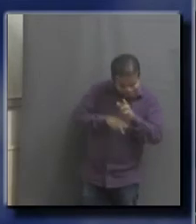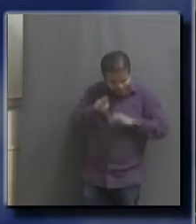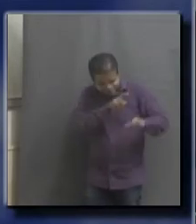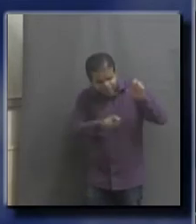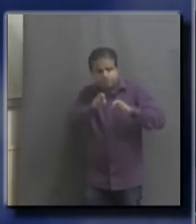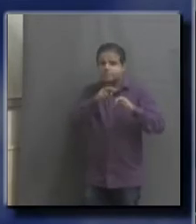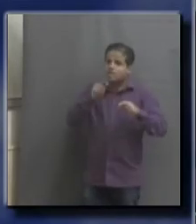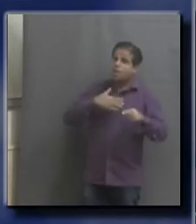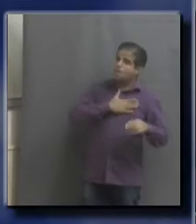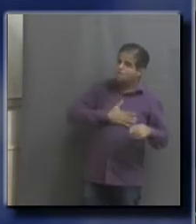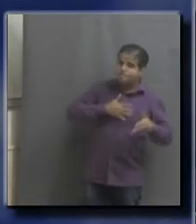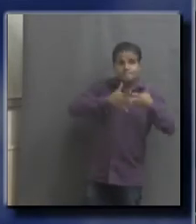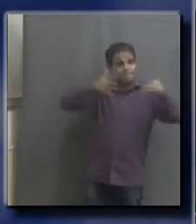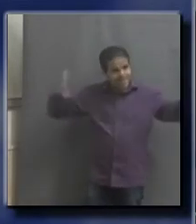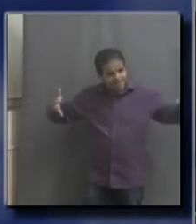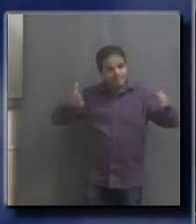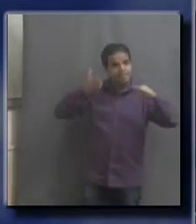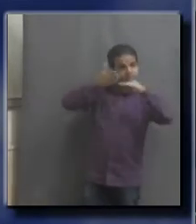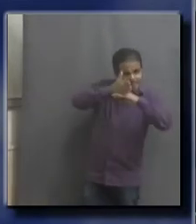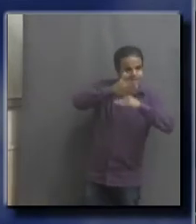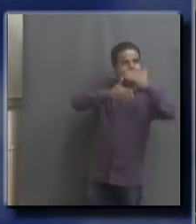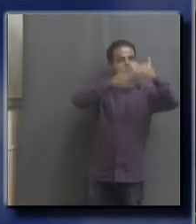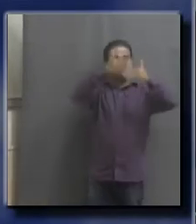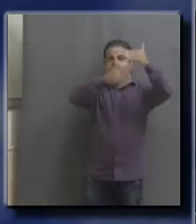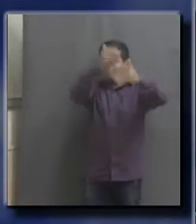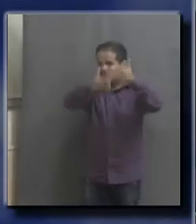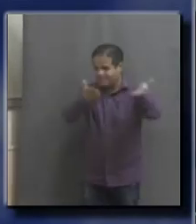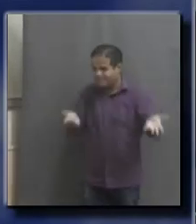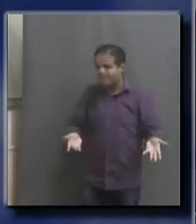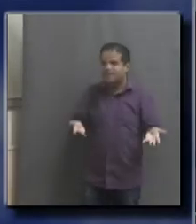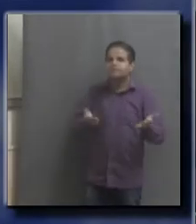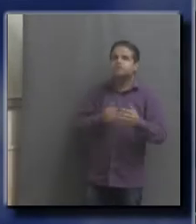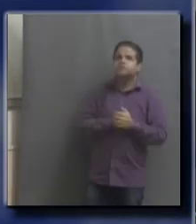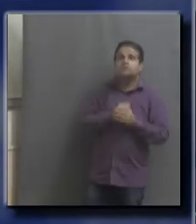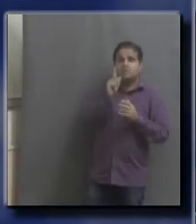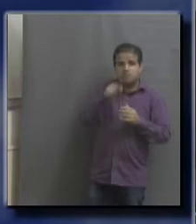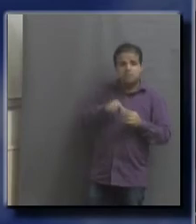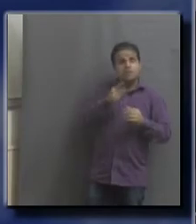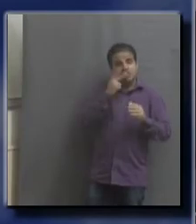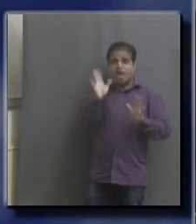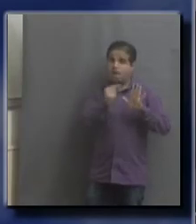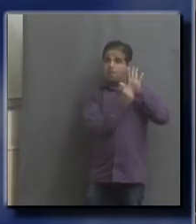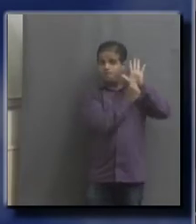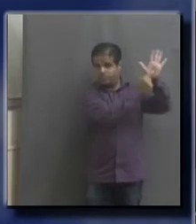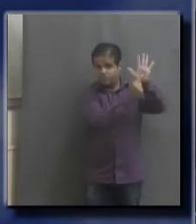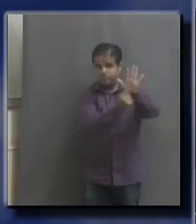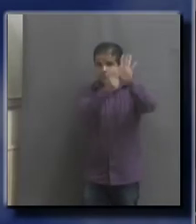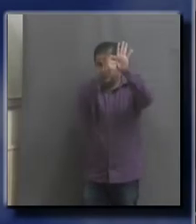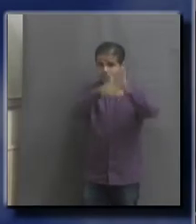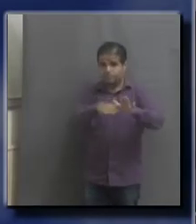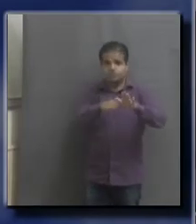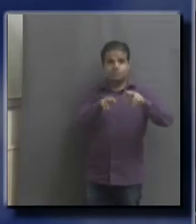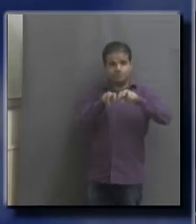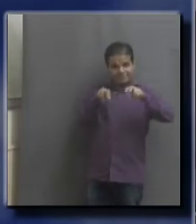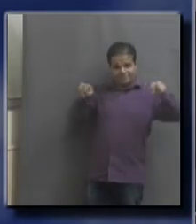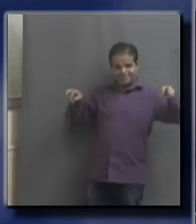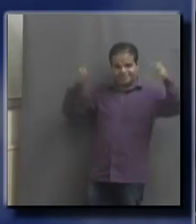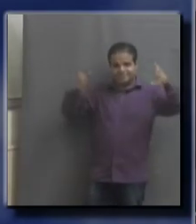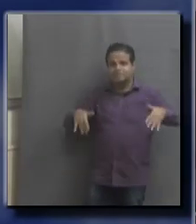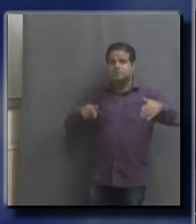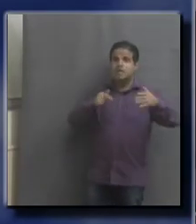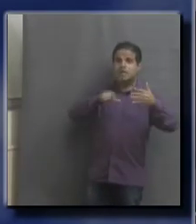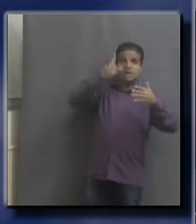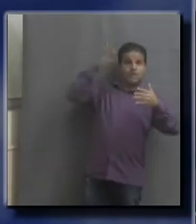estar participando desse processo que, como bem foi apontado na mesa anterior, é